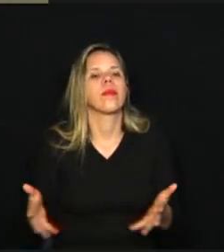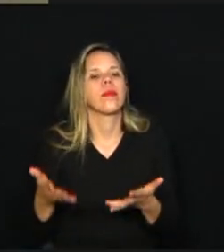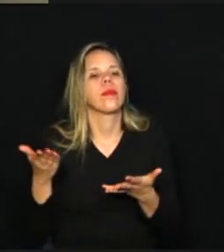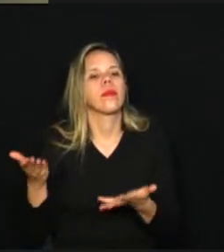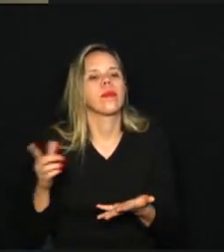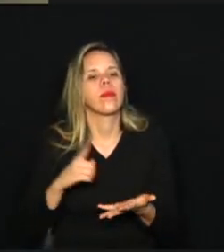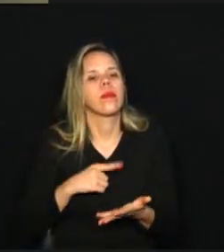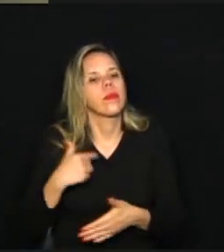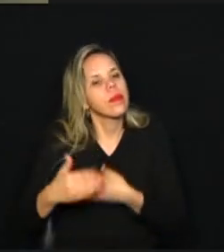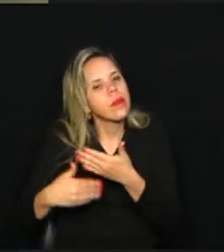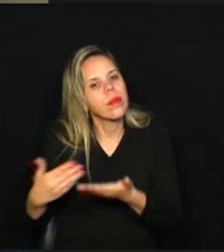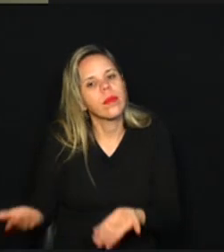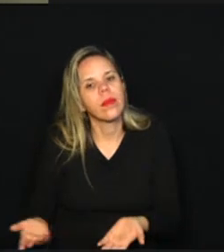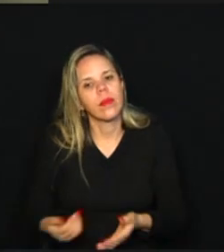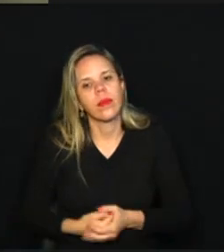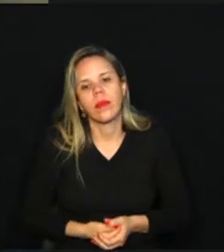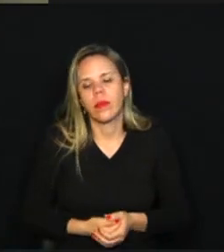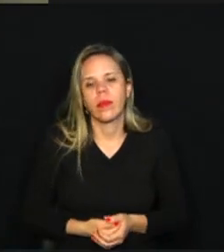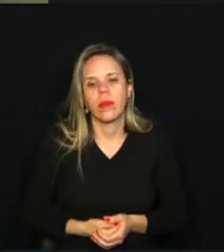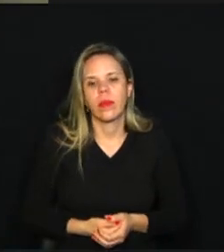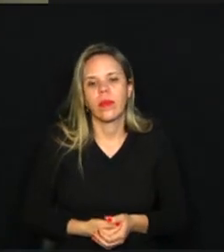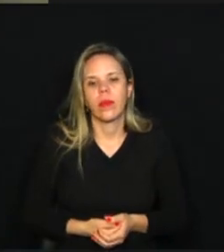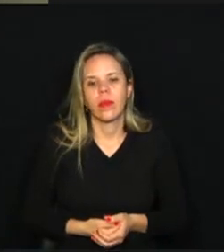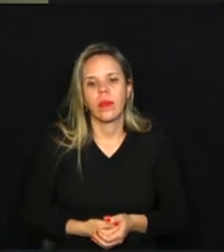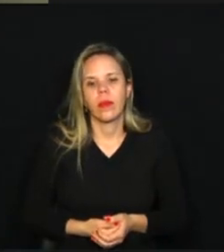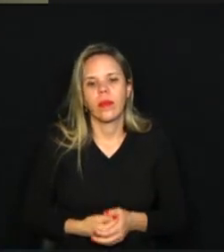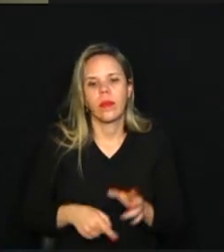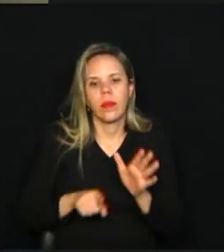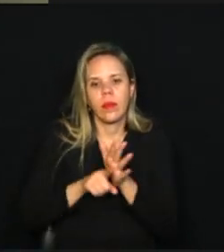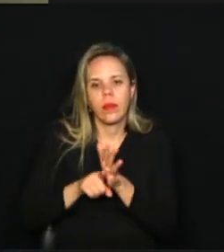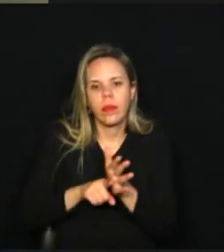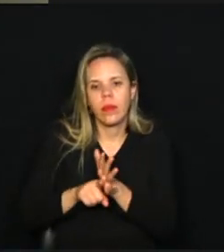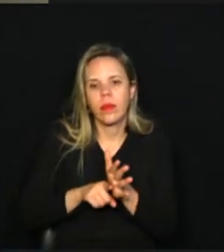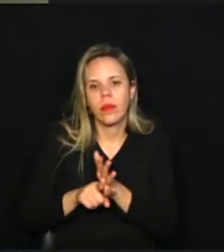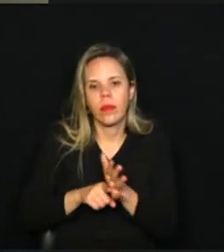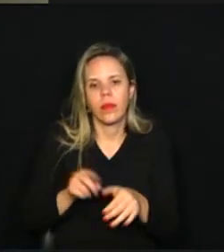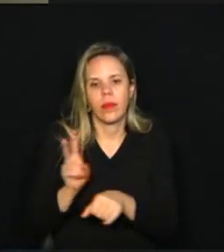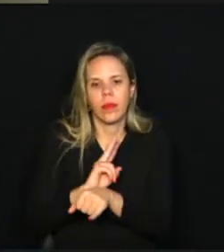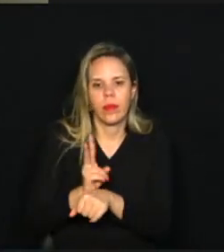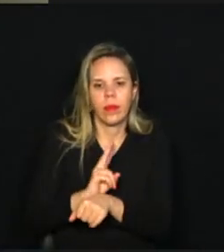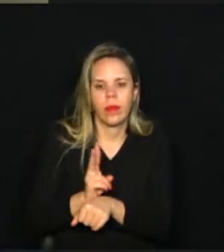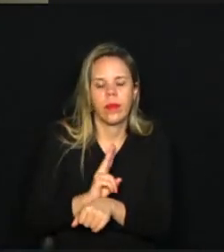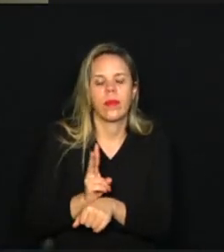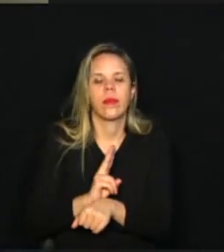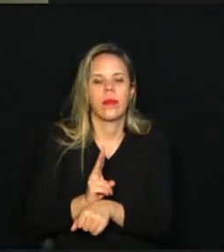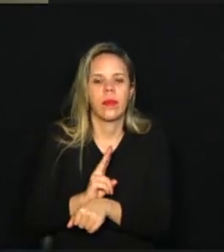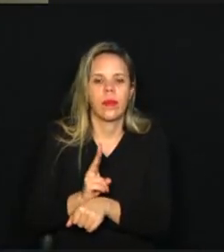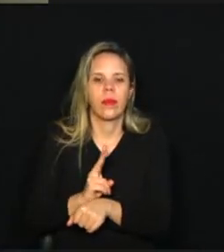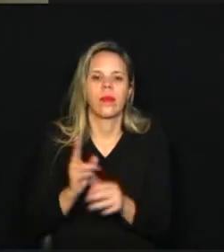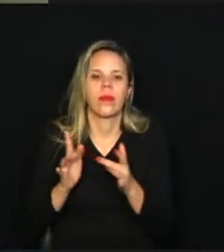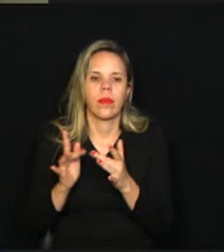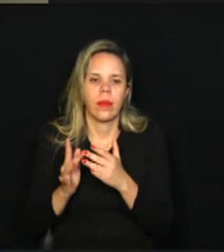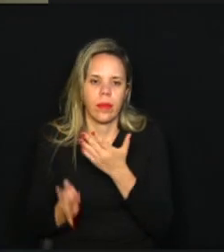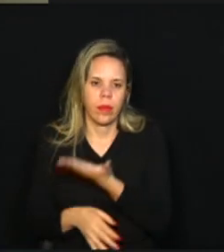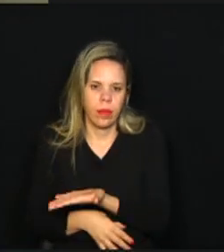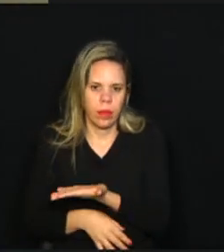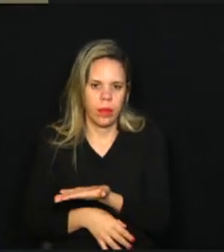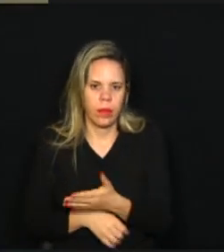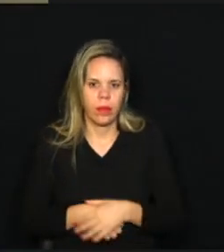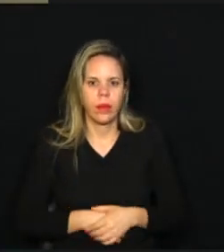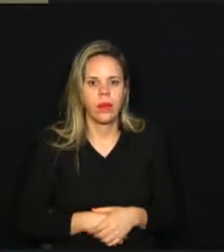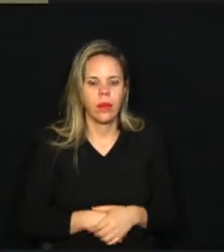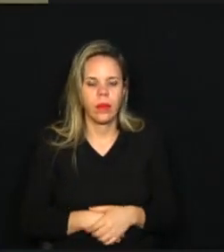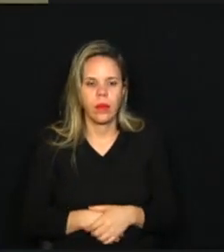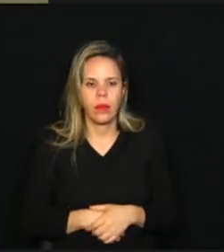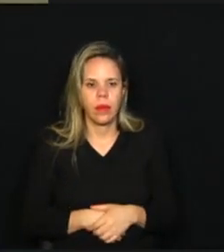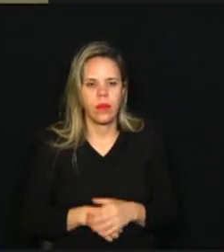na sequência, e aí é excelente, né? O rastreamento com o monitoramento, né, dos contactantes, em que a